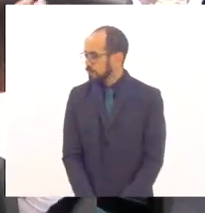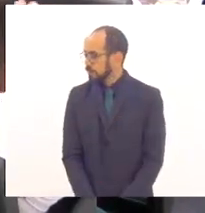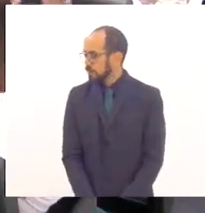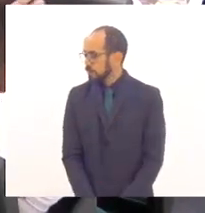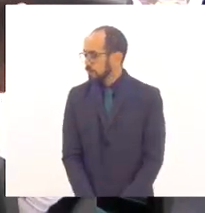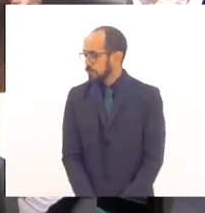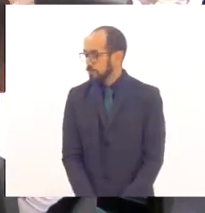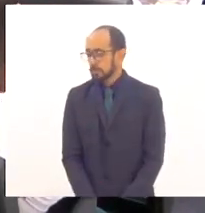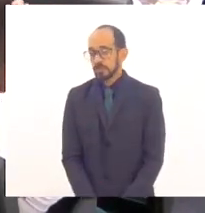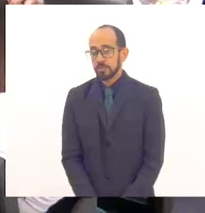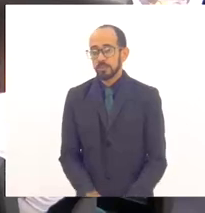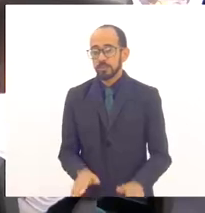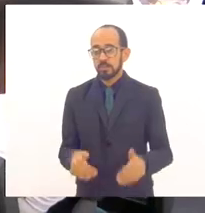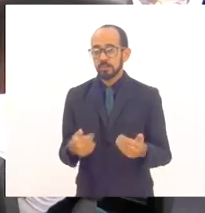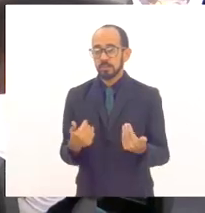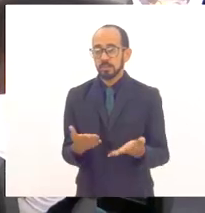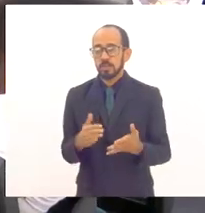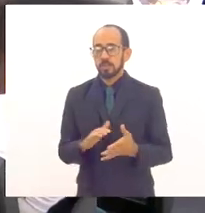Bom,